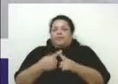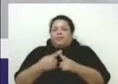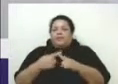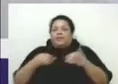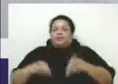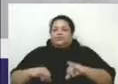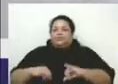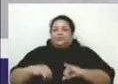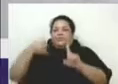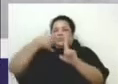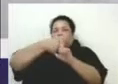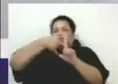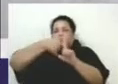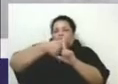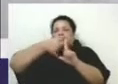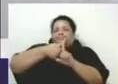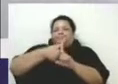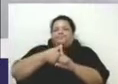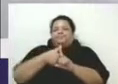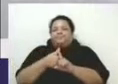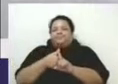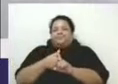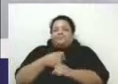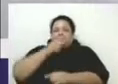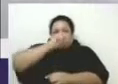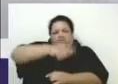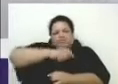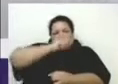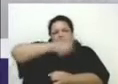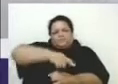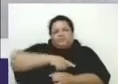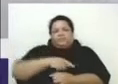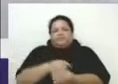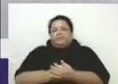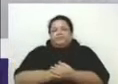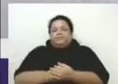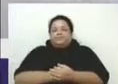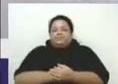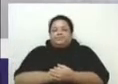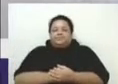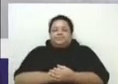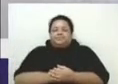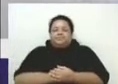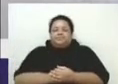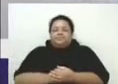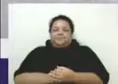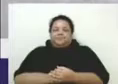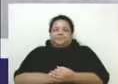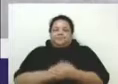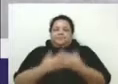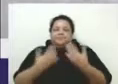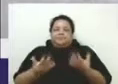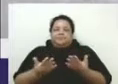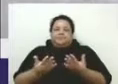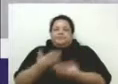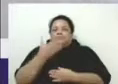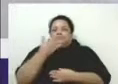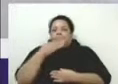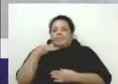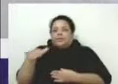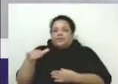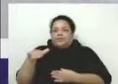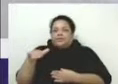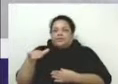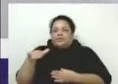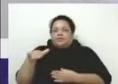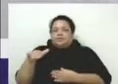essa intimidação, esse xingamento no âmbito da escola, até que a criança, a mãe e os